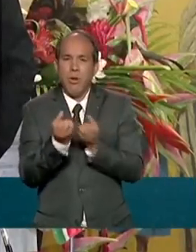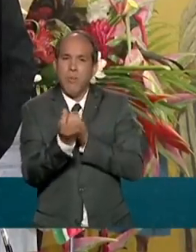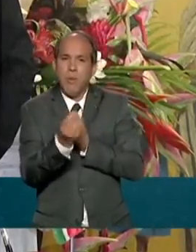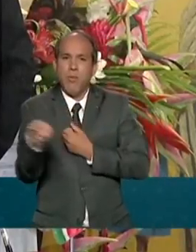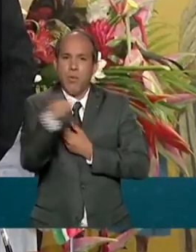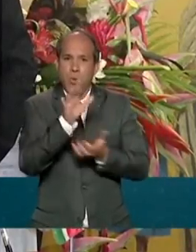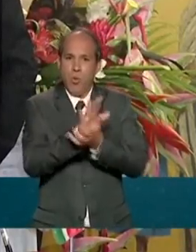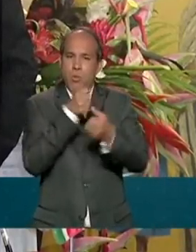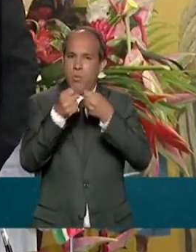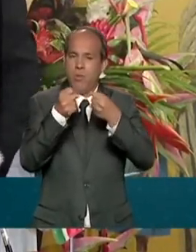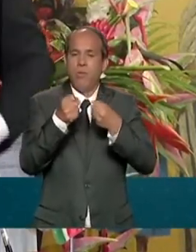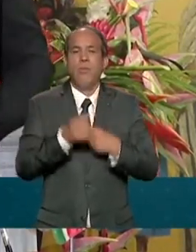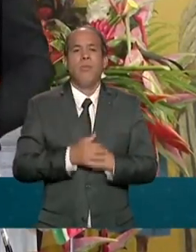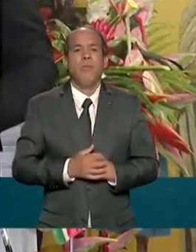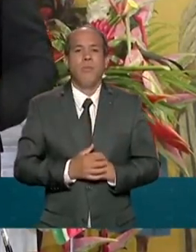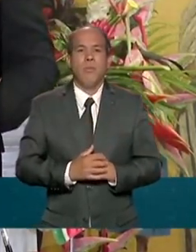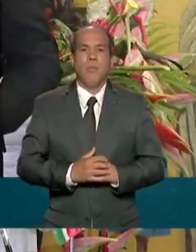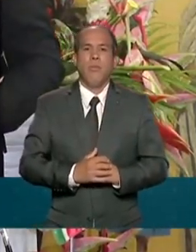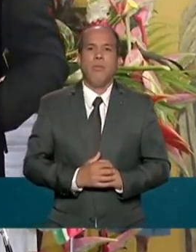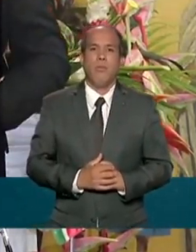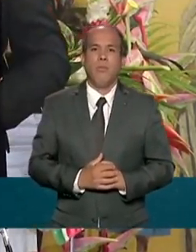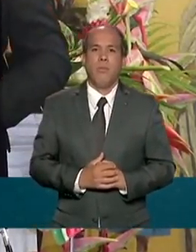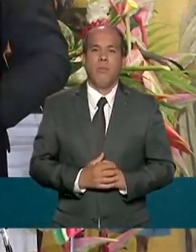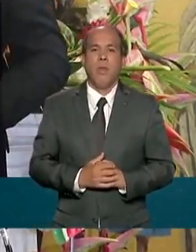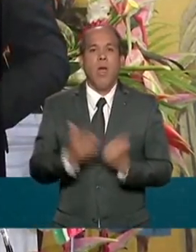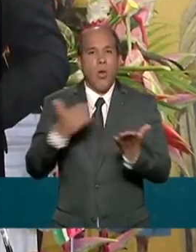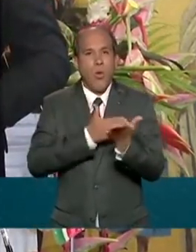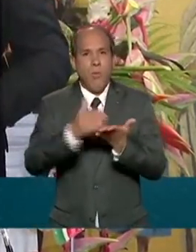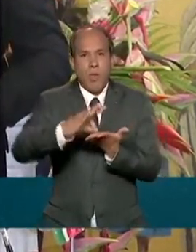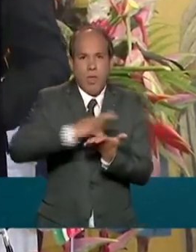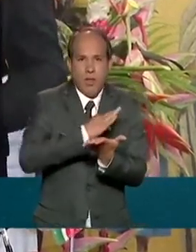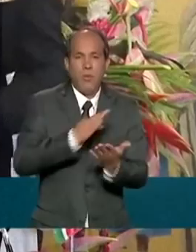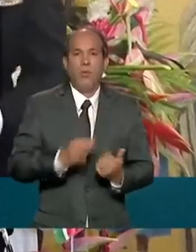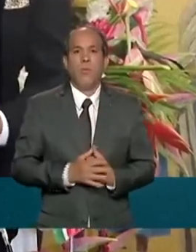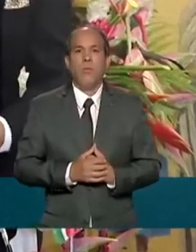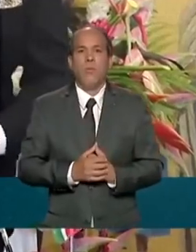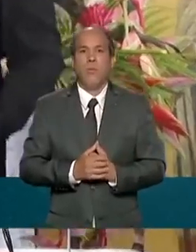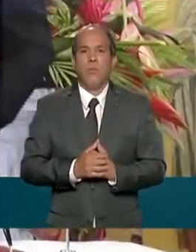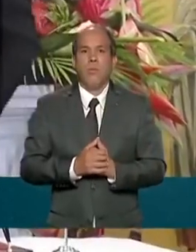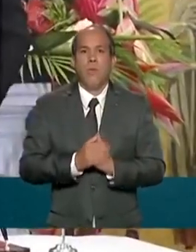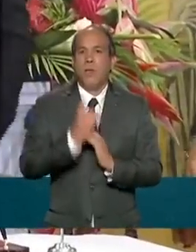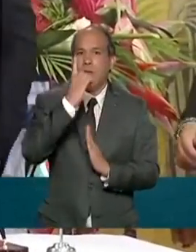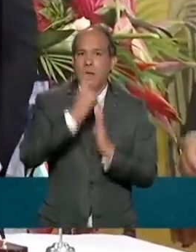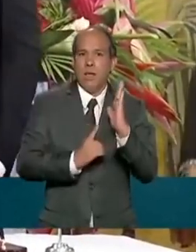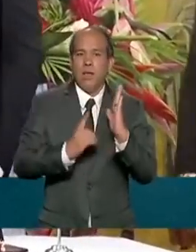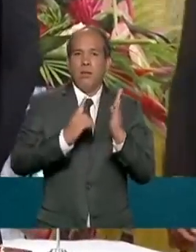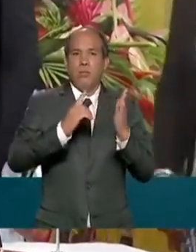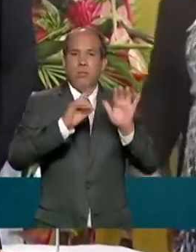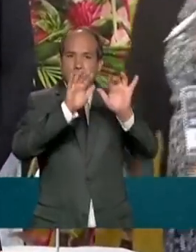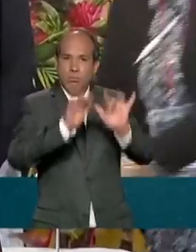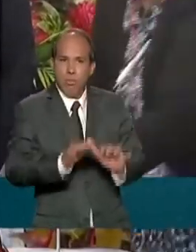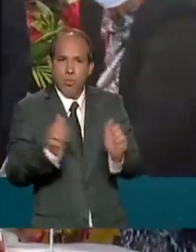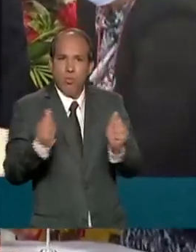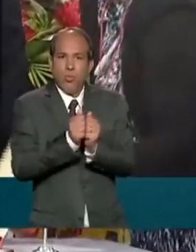e o presidente Jair bolsonaro afirmou nesta quinta-feira que a Petrobras pode colaborar na exploração de reservas de petróleo no